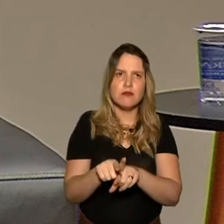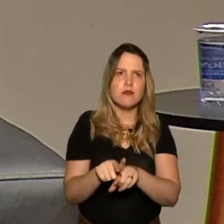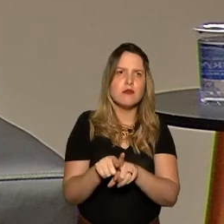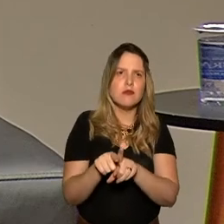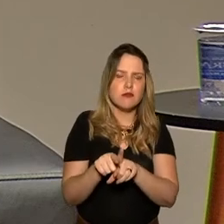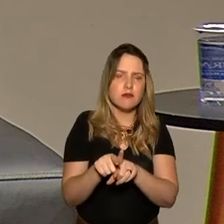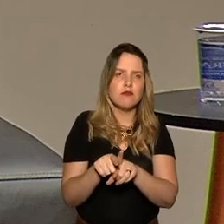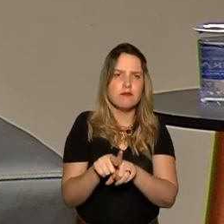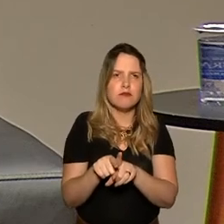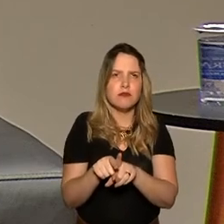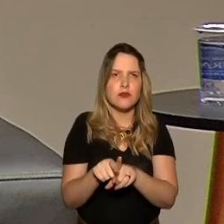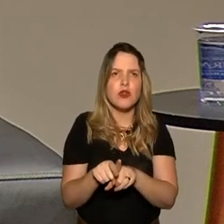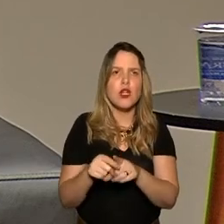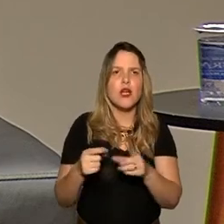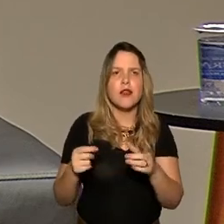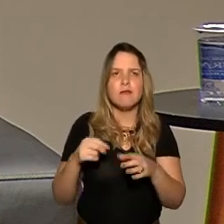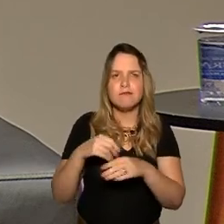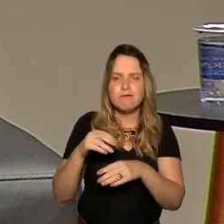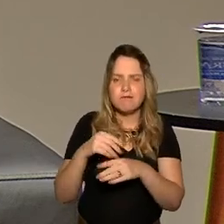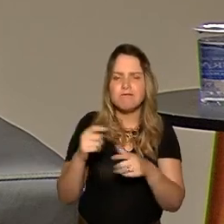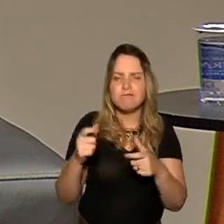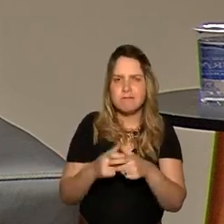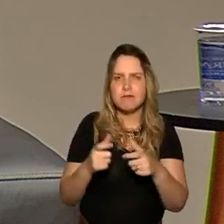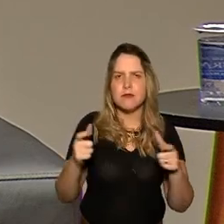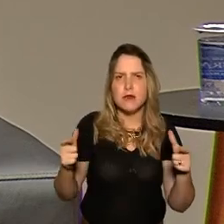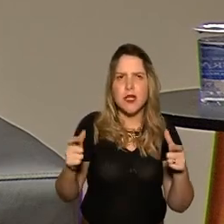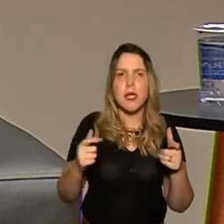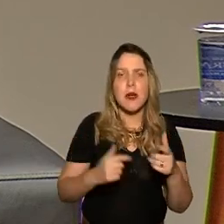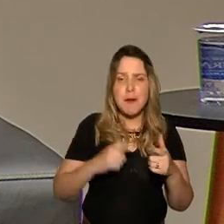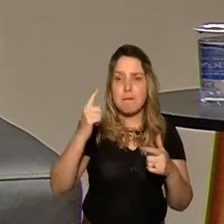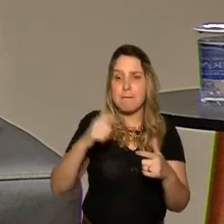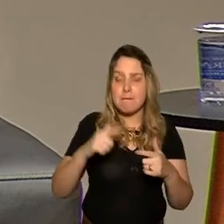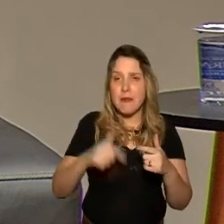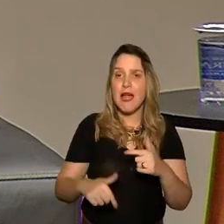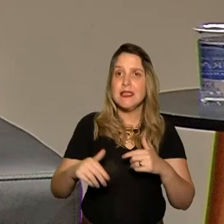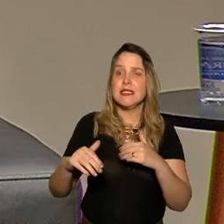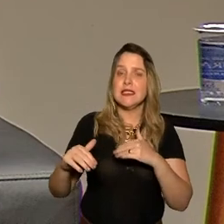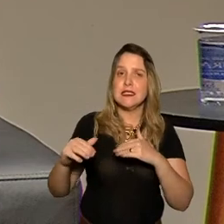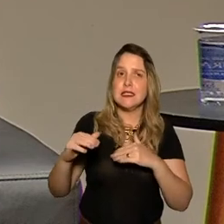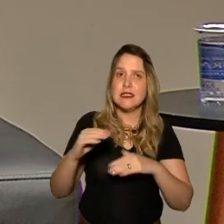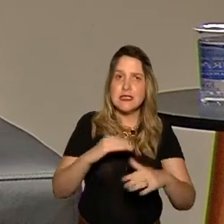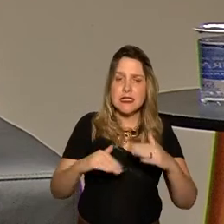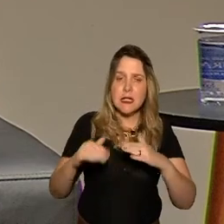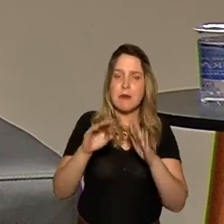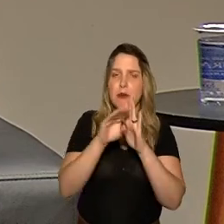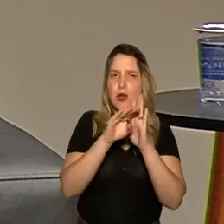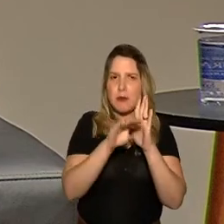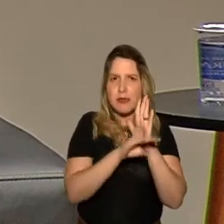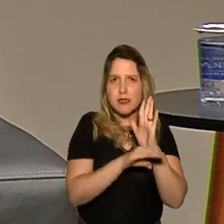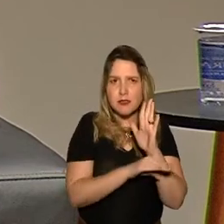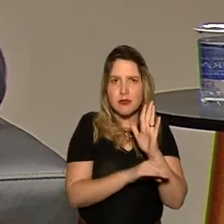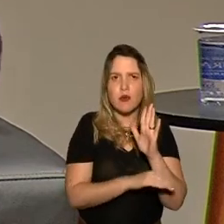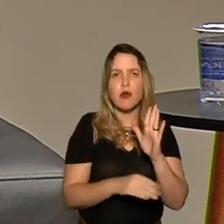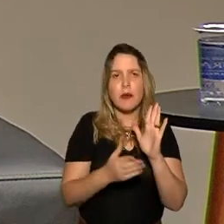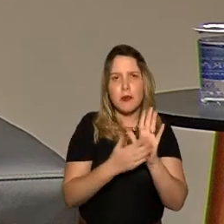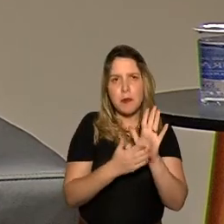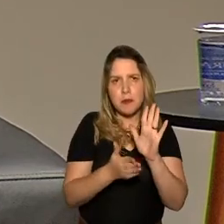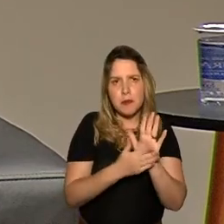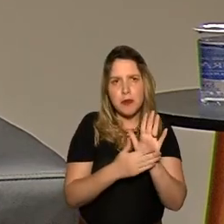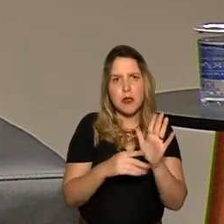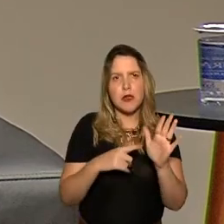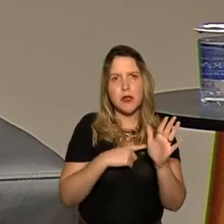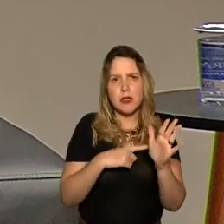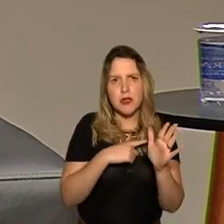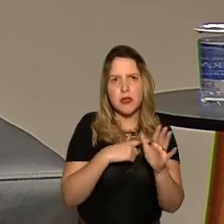edital e me foi relatado que em mais de um momento a equipe de programação do Centro Cultural São Paulo tinha